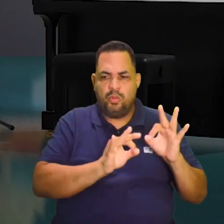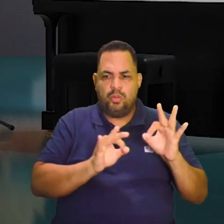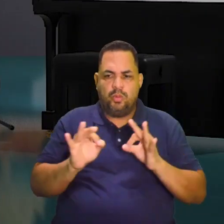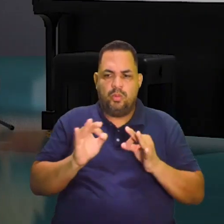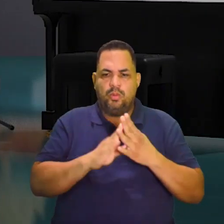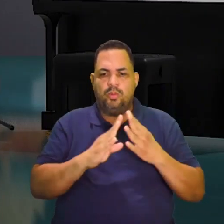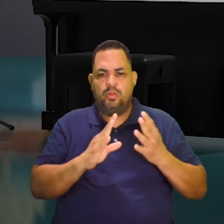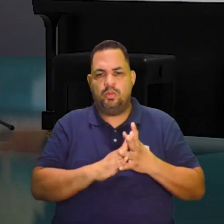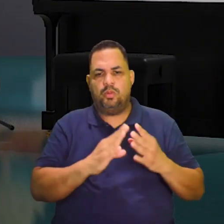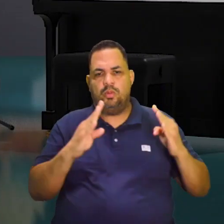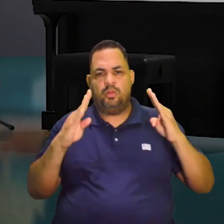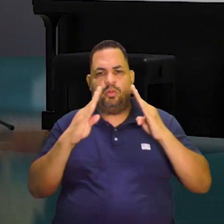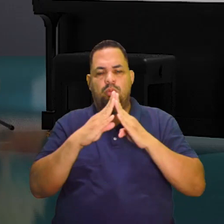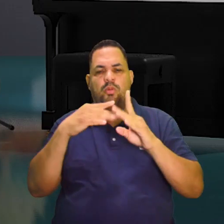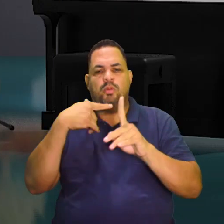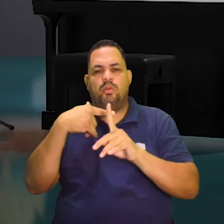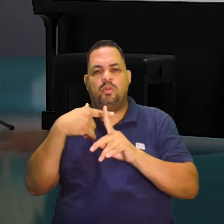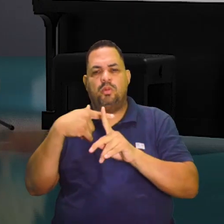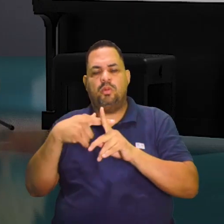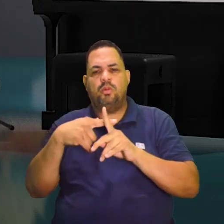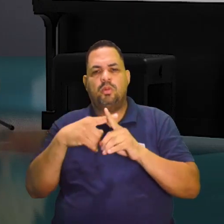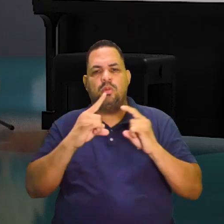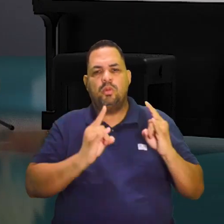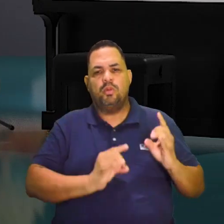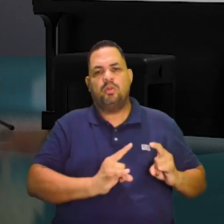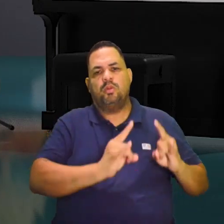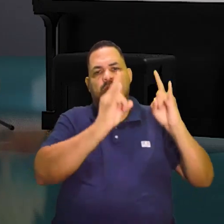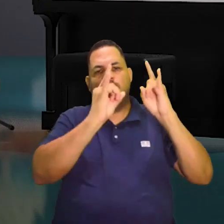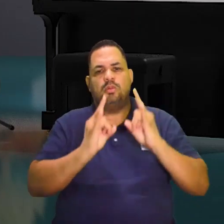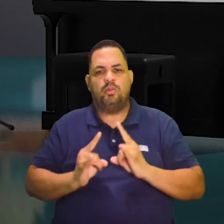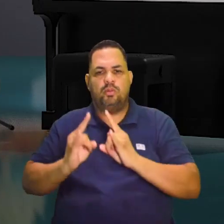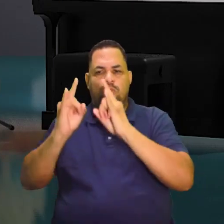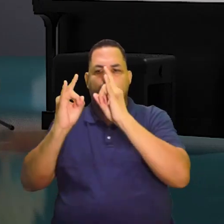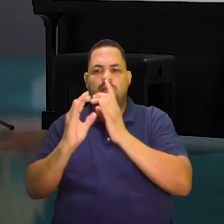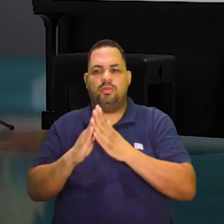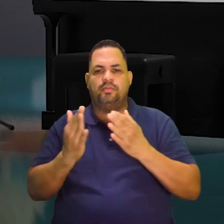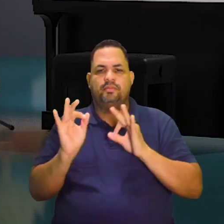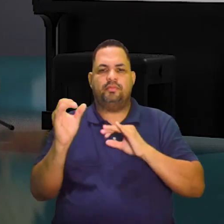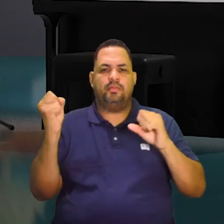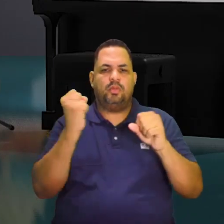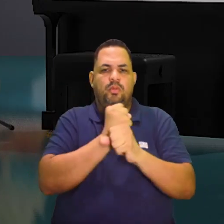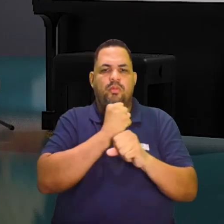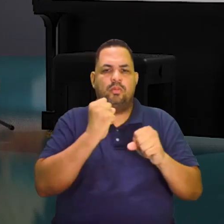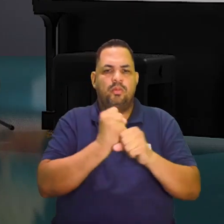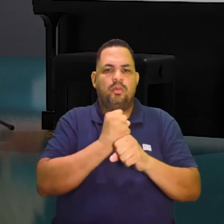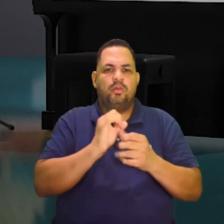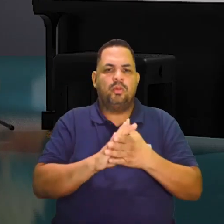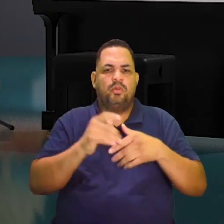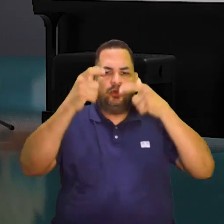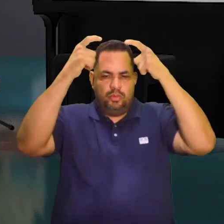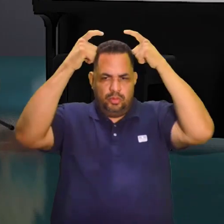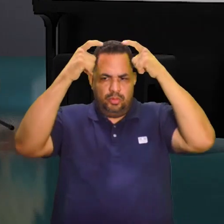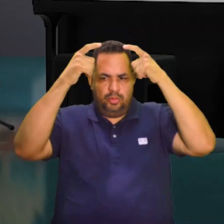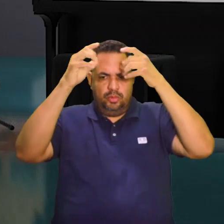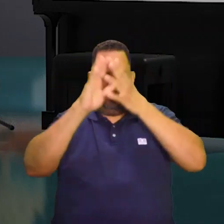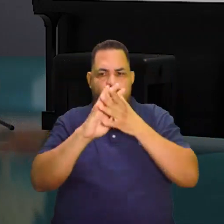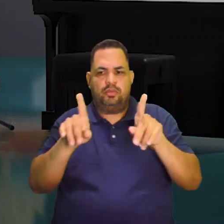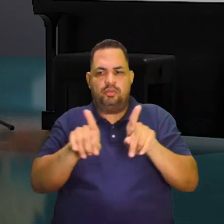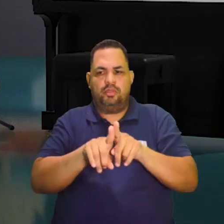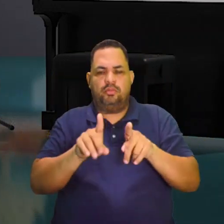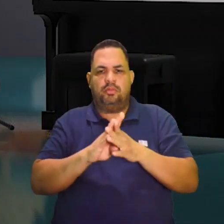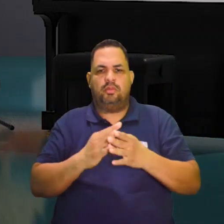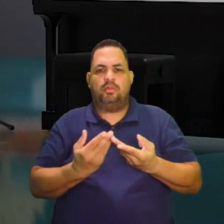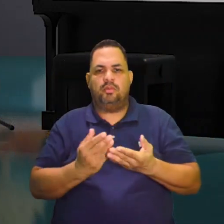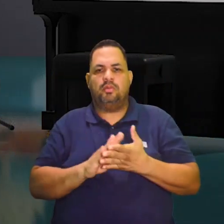os templos, as igrejas, também os monarcas, né? Os senhores